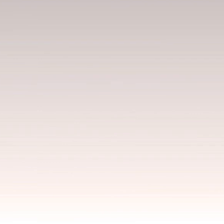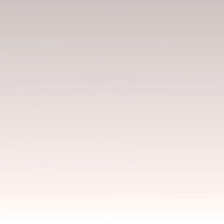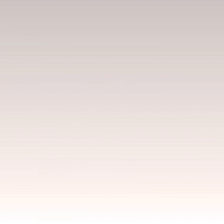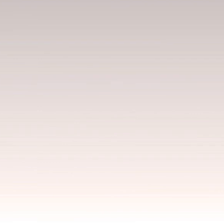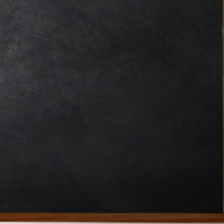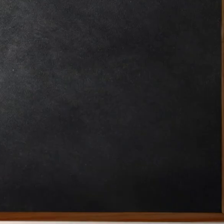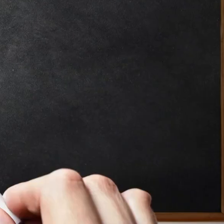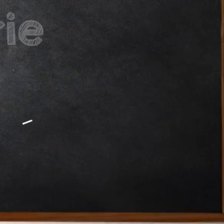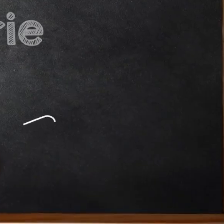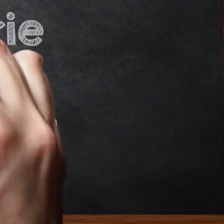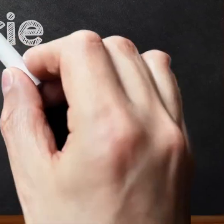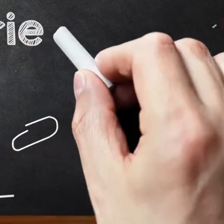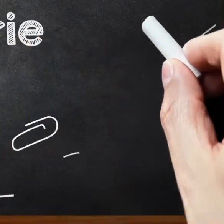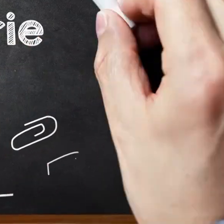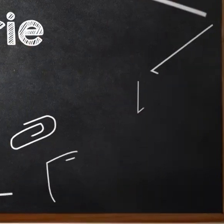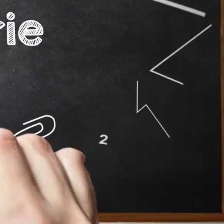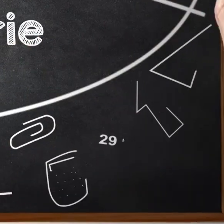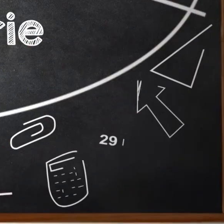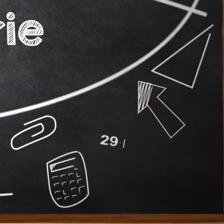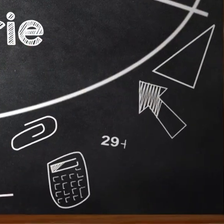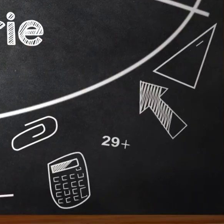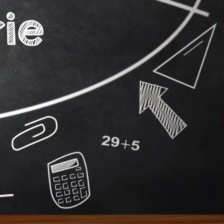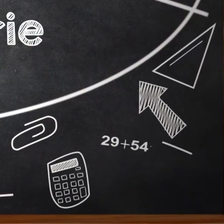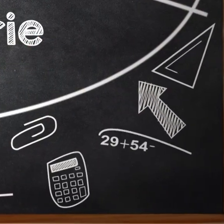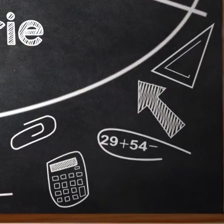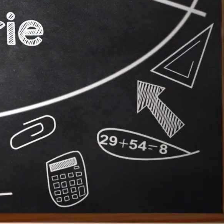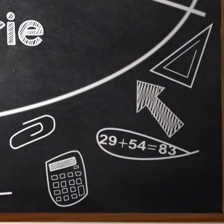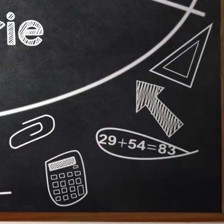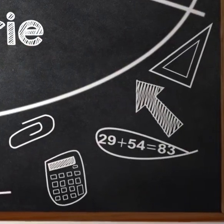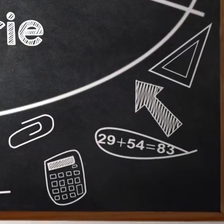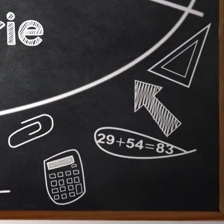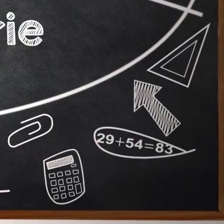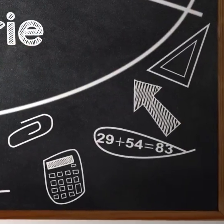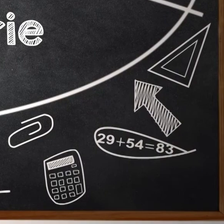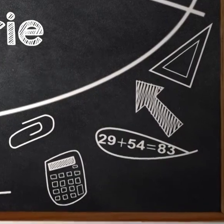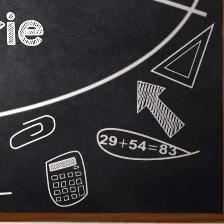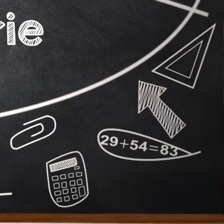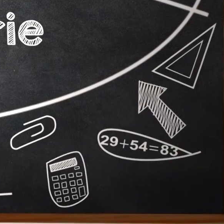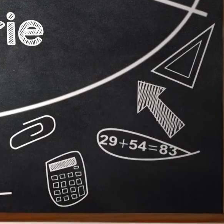Não se esqueçam de acessar a plataforma Eduque.